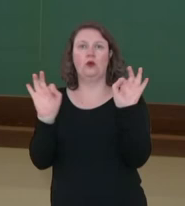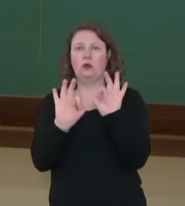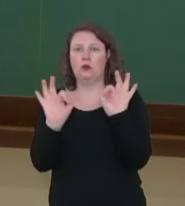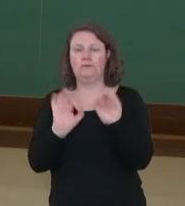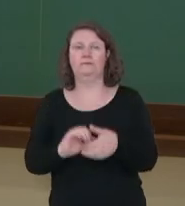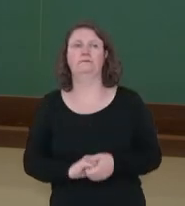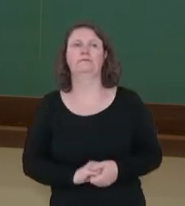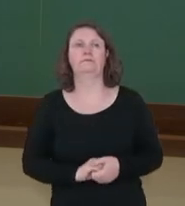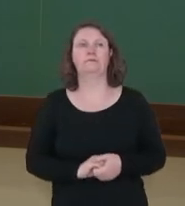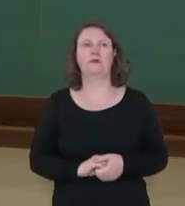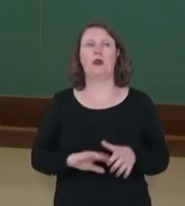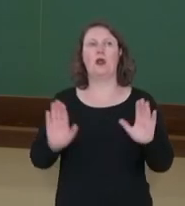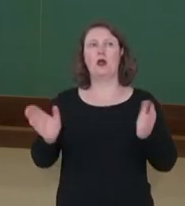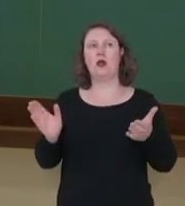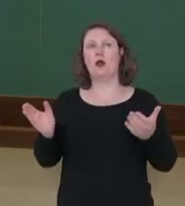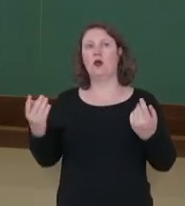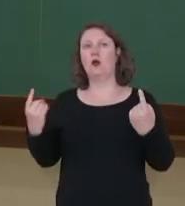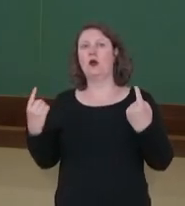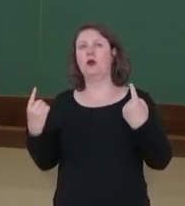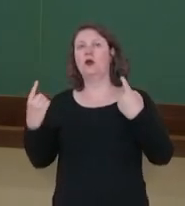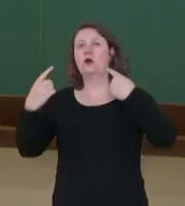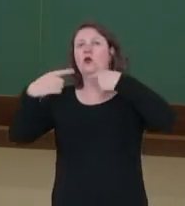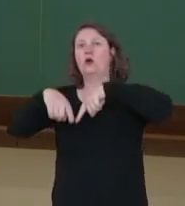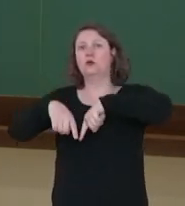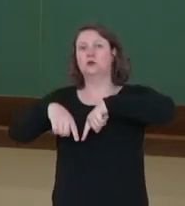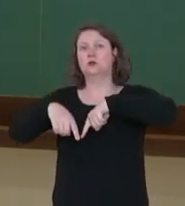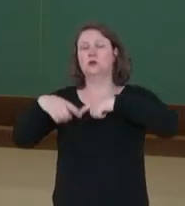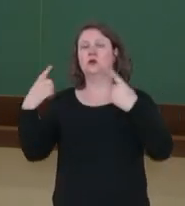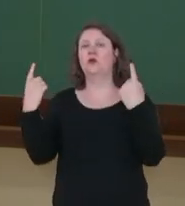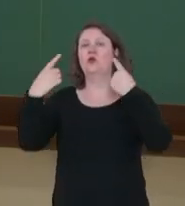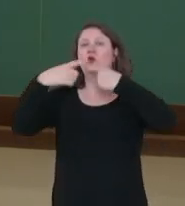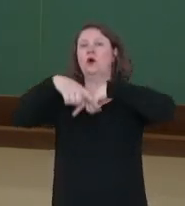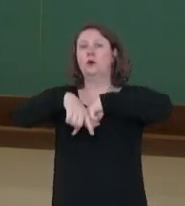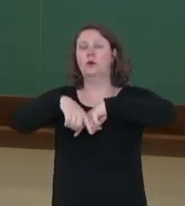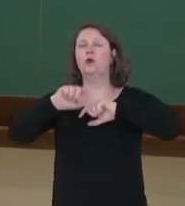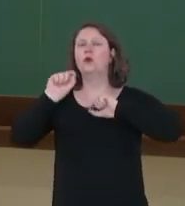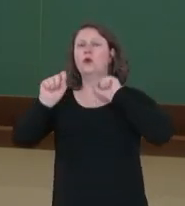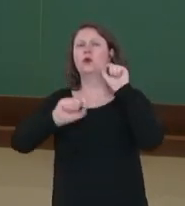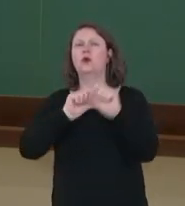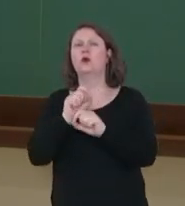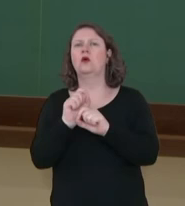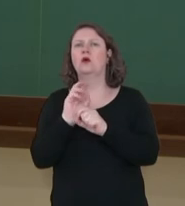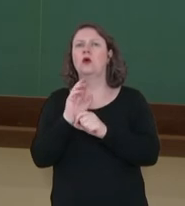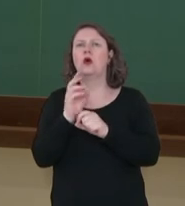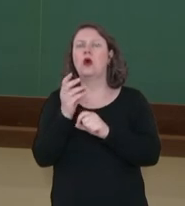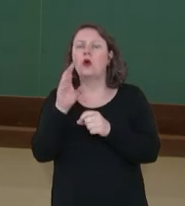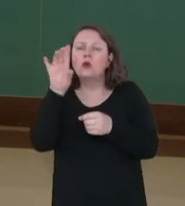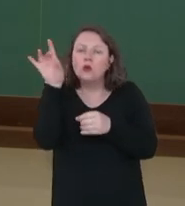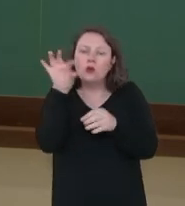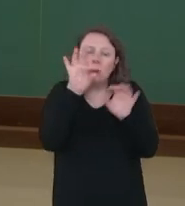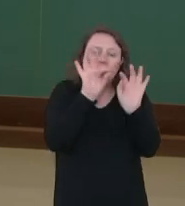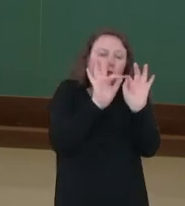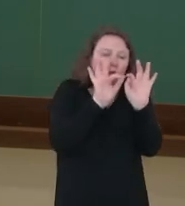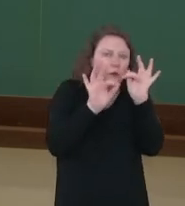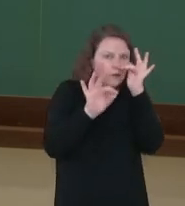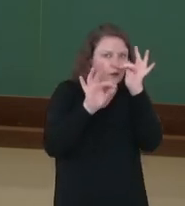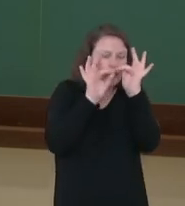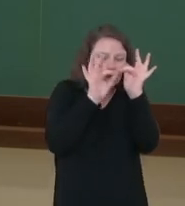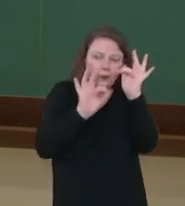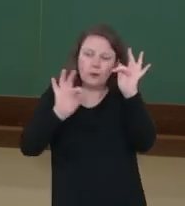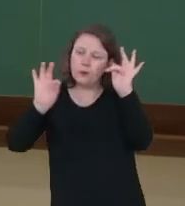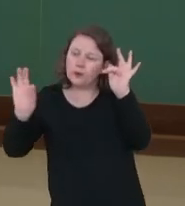polinização cruzada. Quando ele realiza uma polinização cruzada entre flores púrpuras